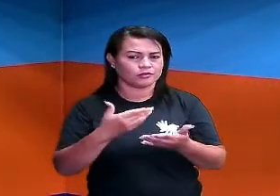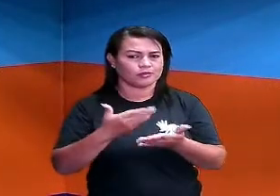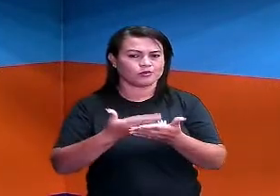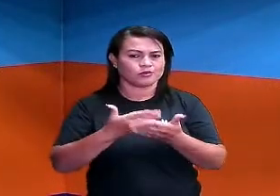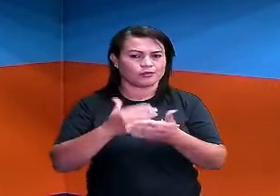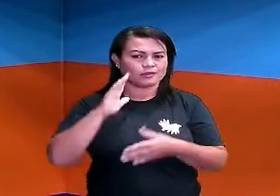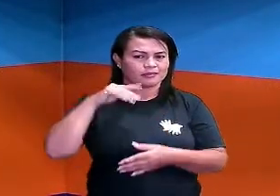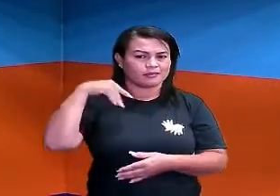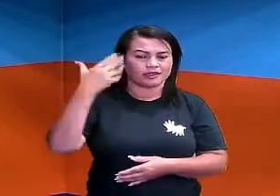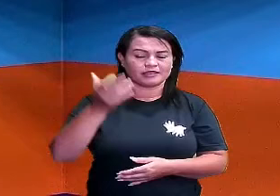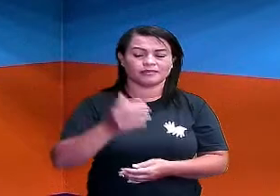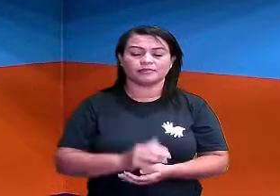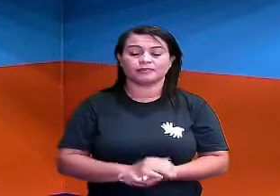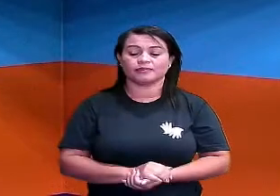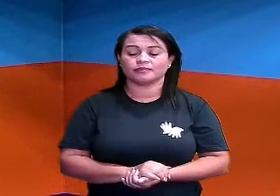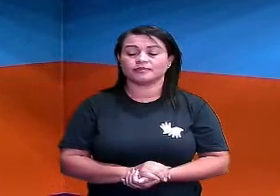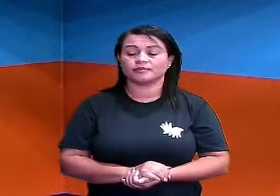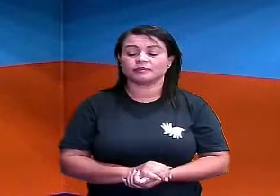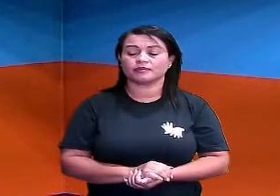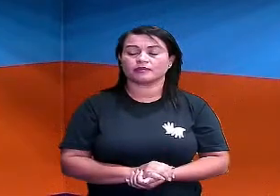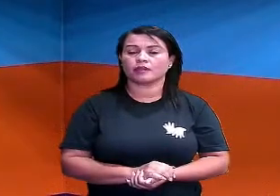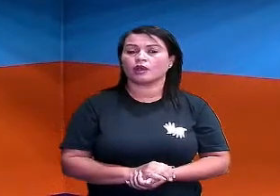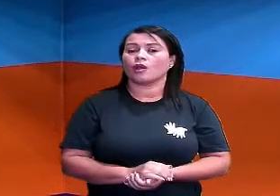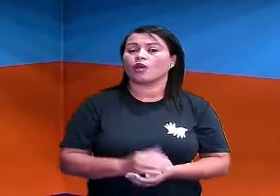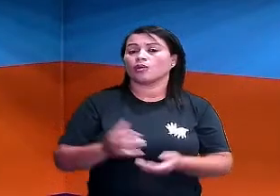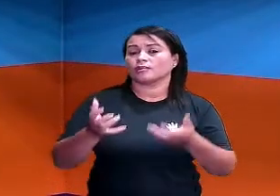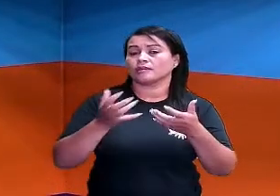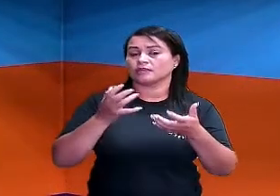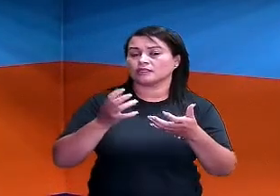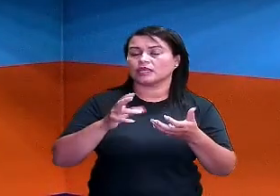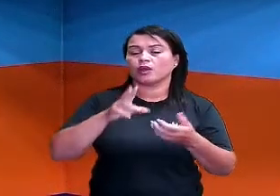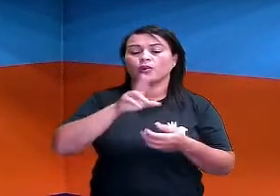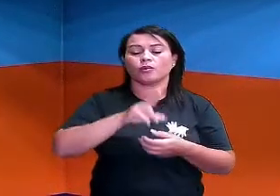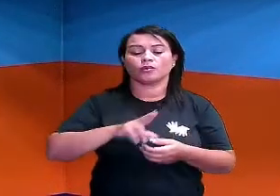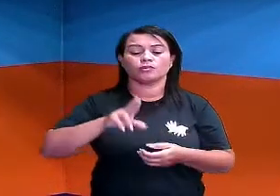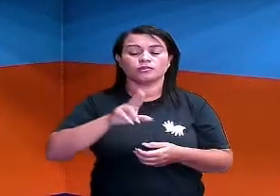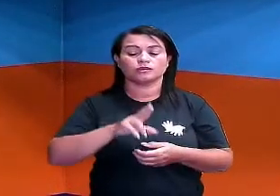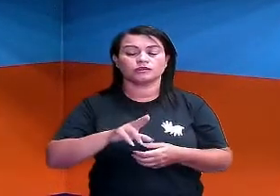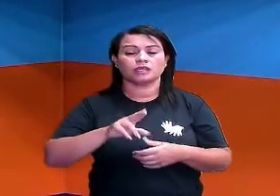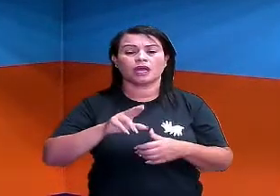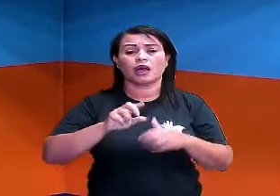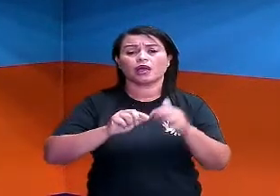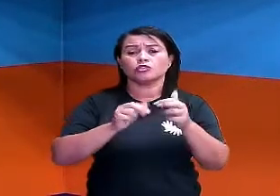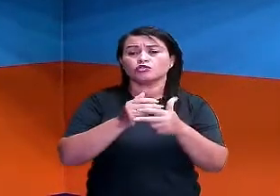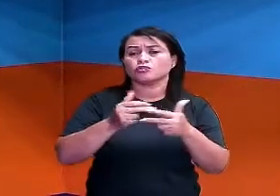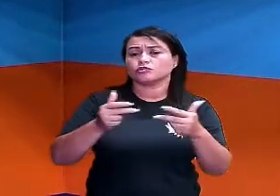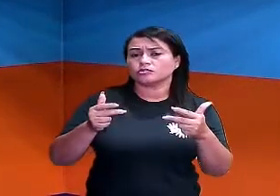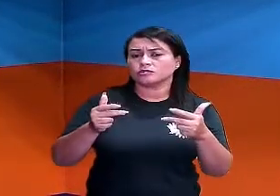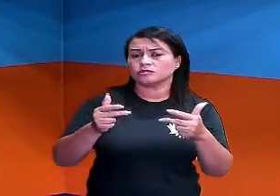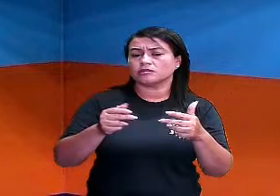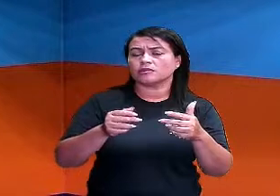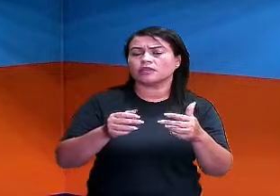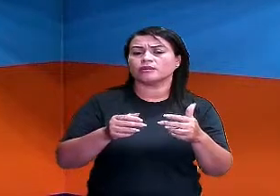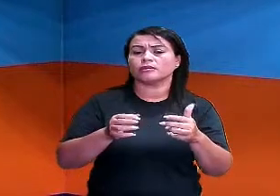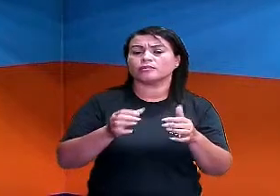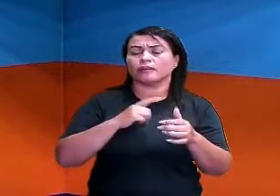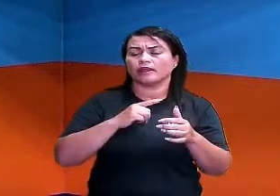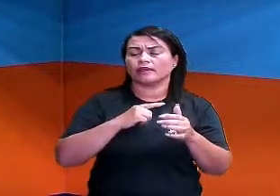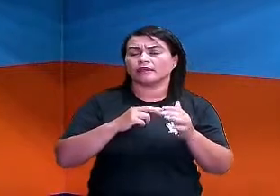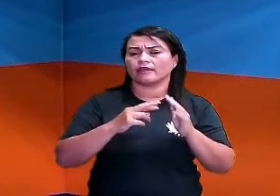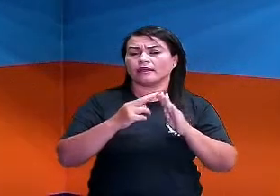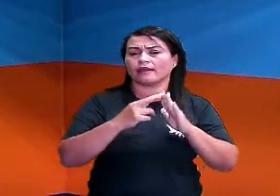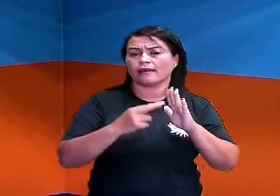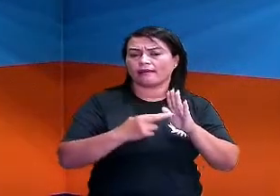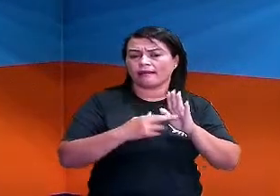frente, tá bom? Então, quando eu quiser usar instrumentos para medidas padronizadas, eu uso